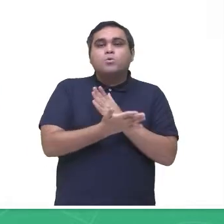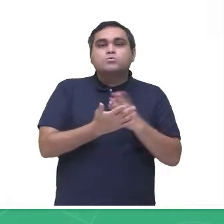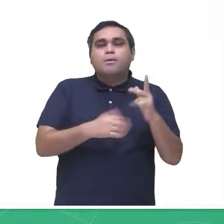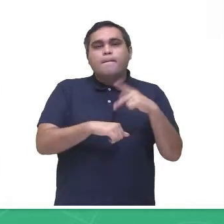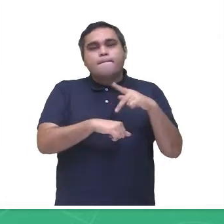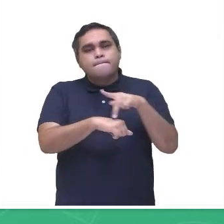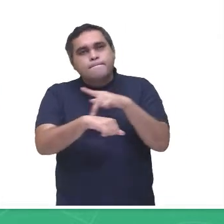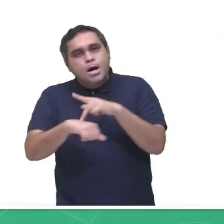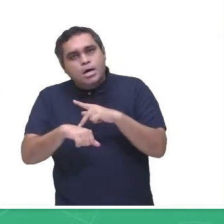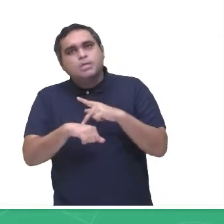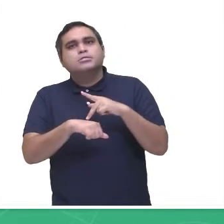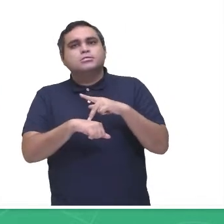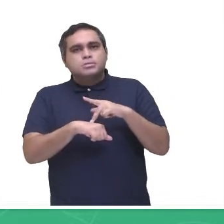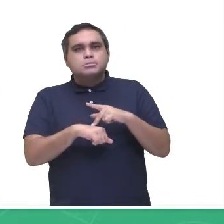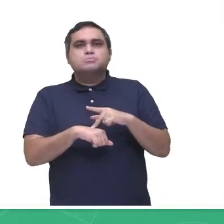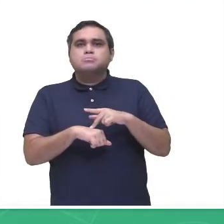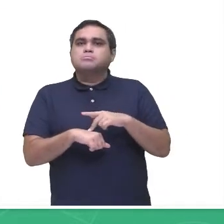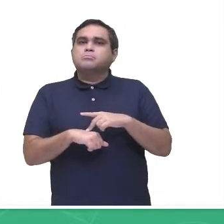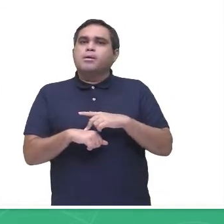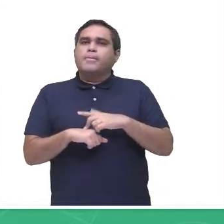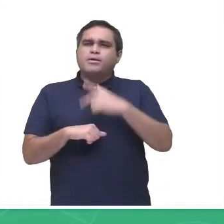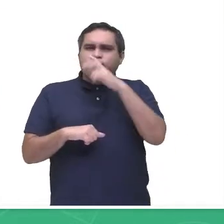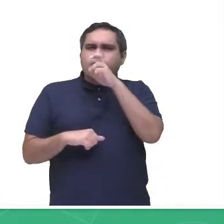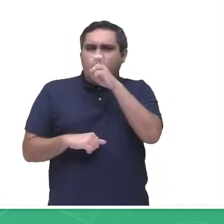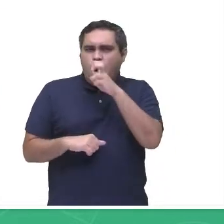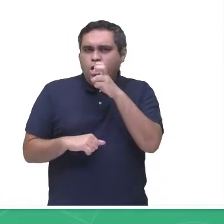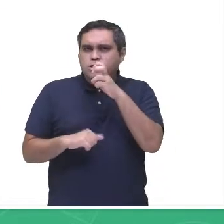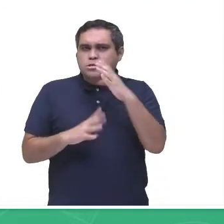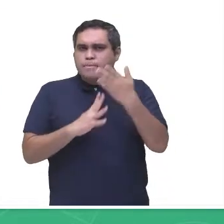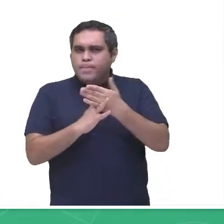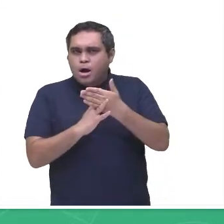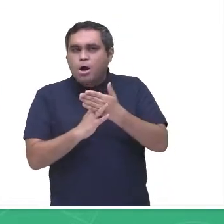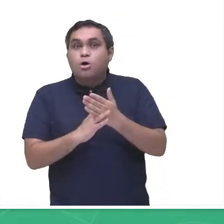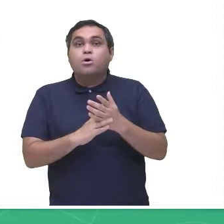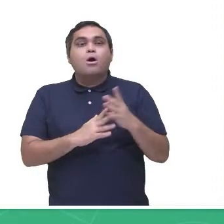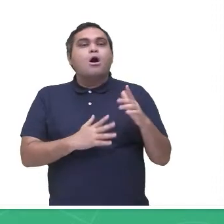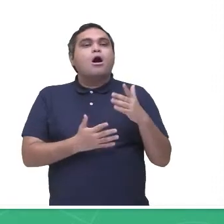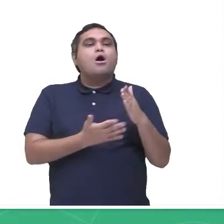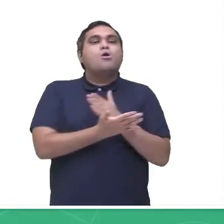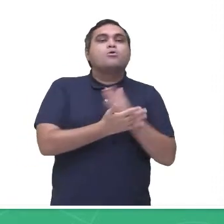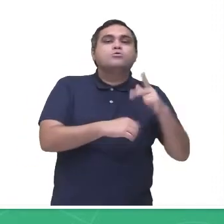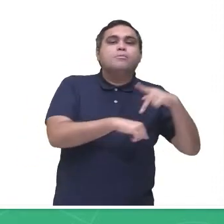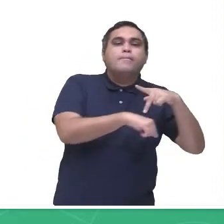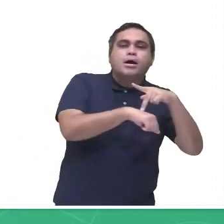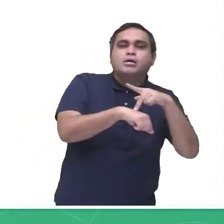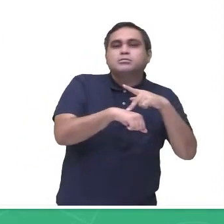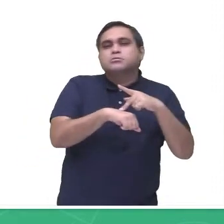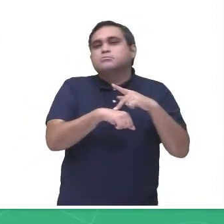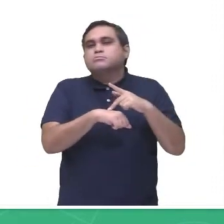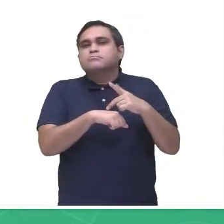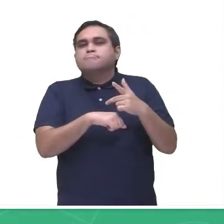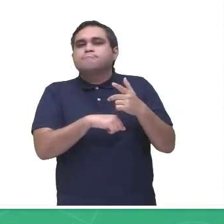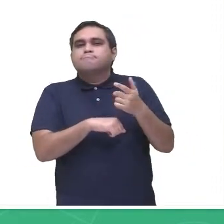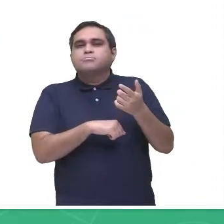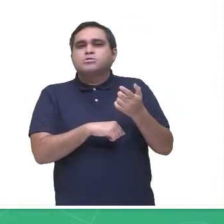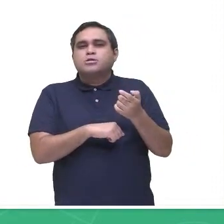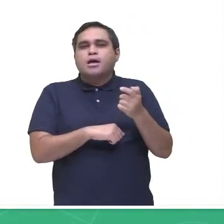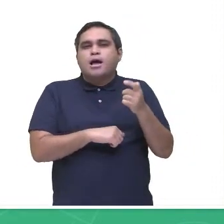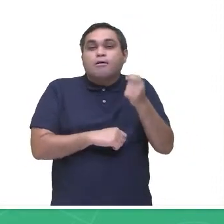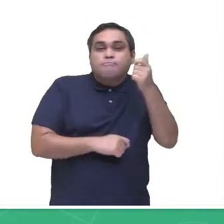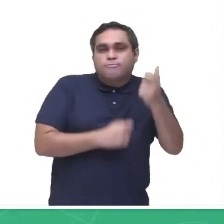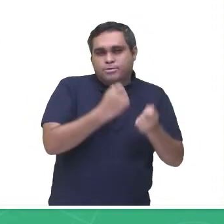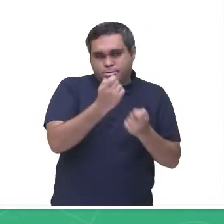países vai ter esse estilo raro, tá? Não vai ser comum como existe na maior parte da Europa,